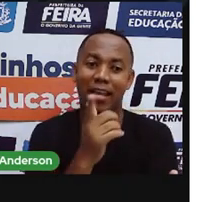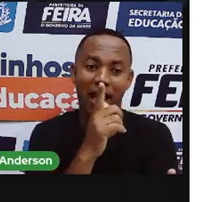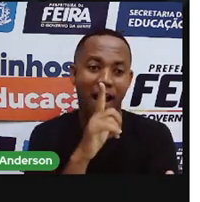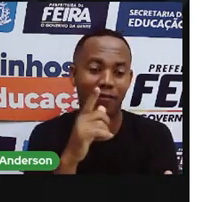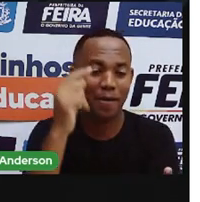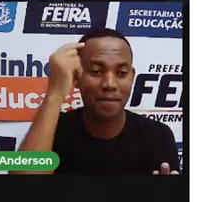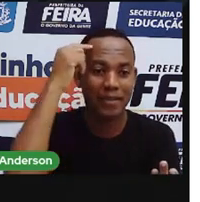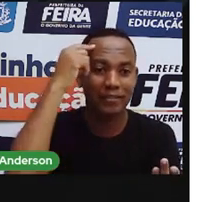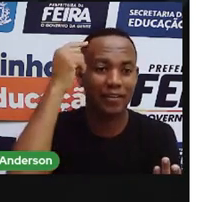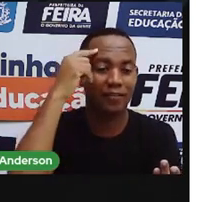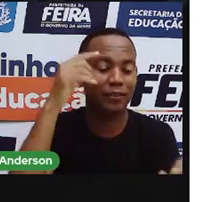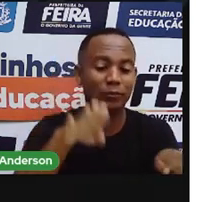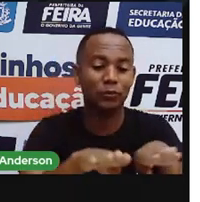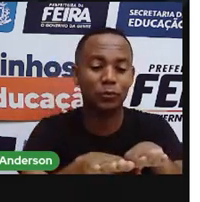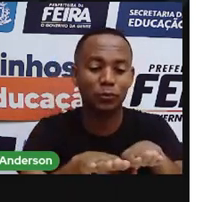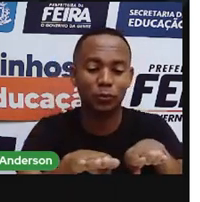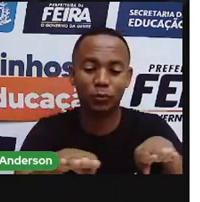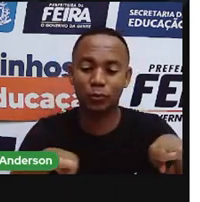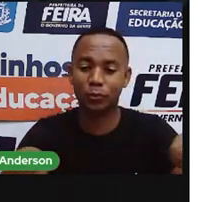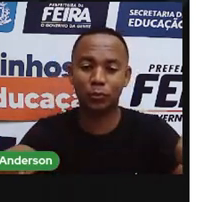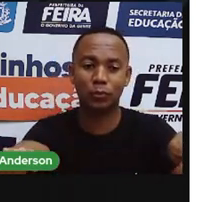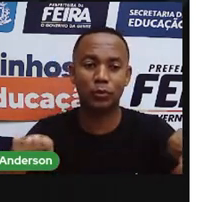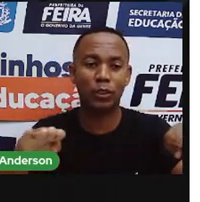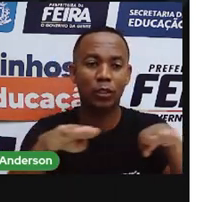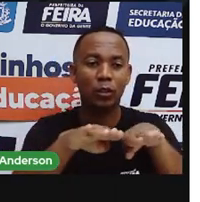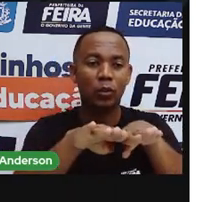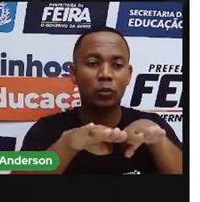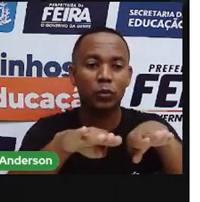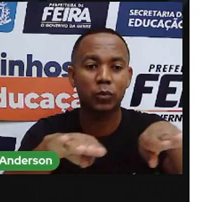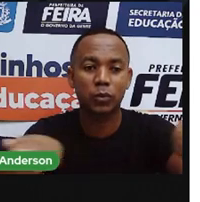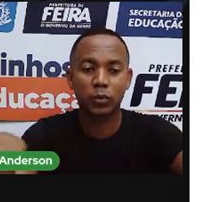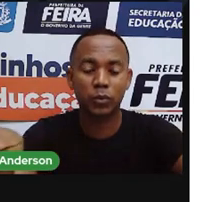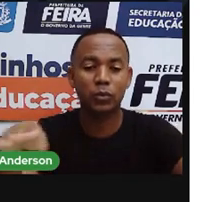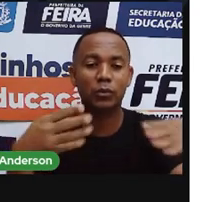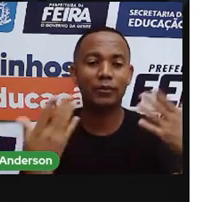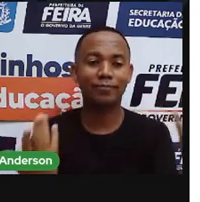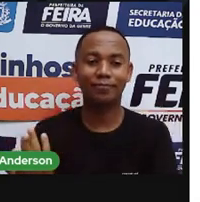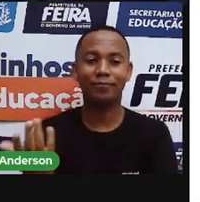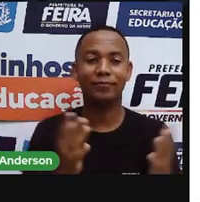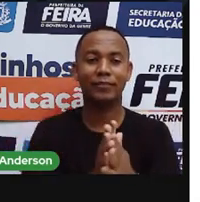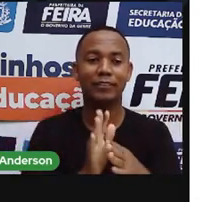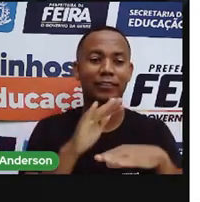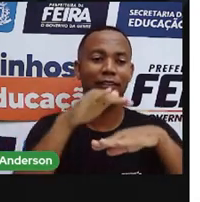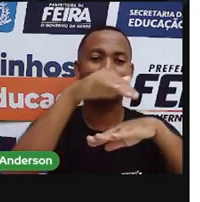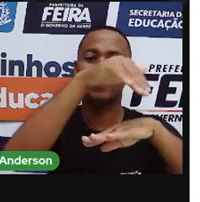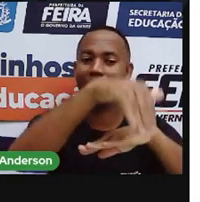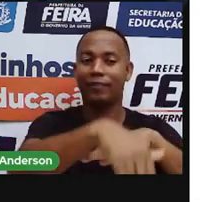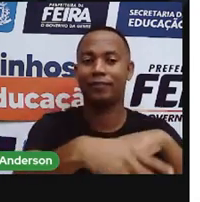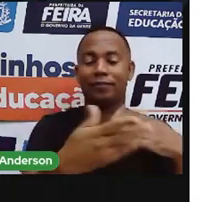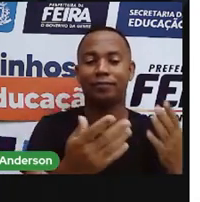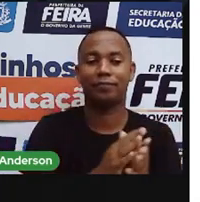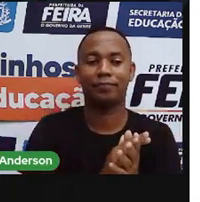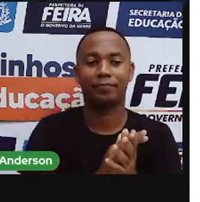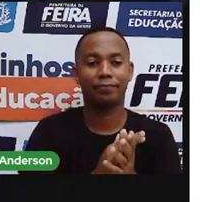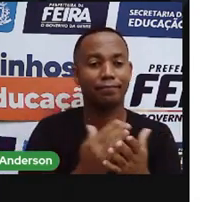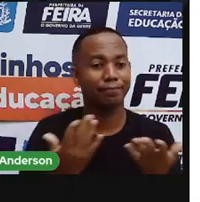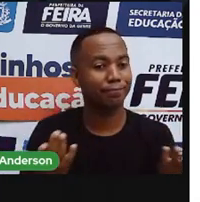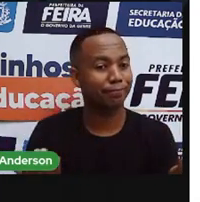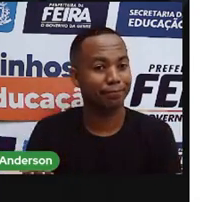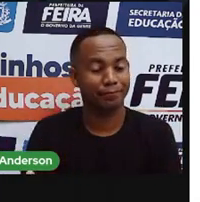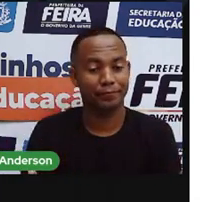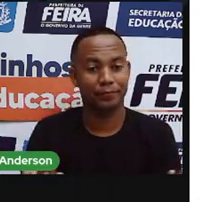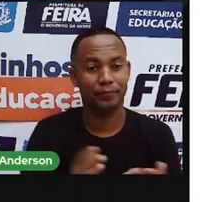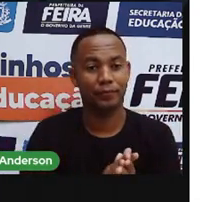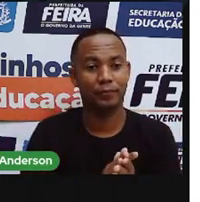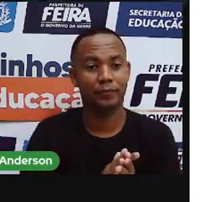navegou. Se é plano, quando o navio chegasse aqui, ele ia acontecer o quê? Ele iria cair. Faz sentido,